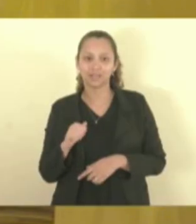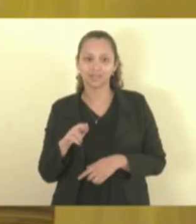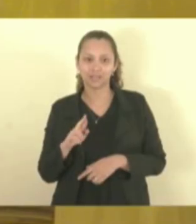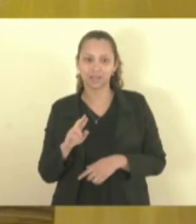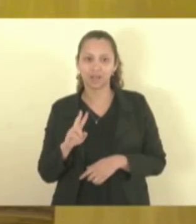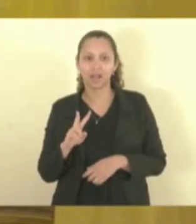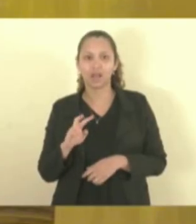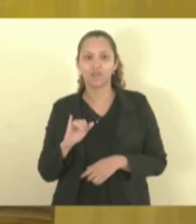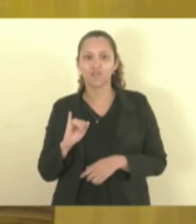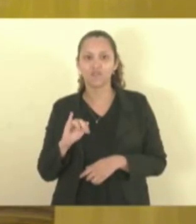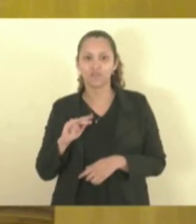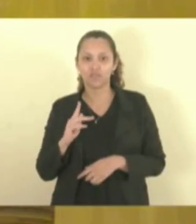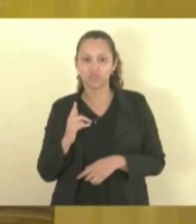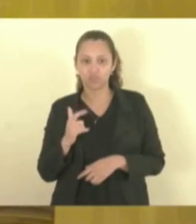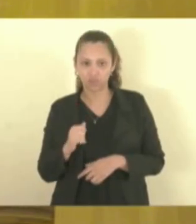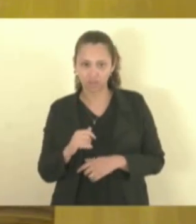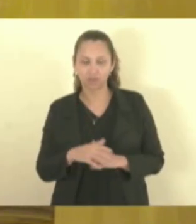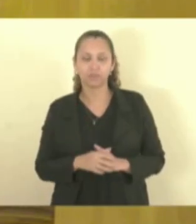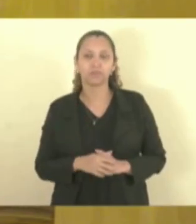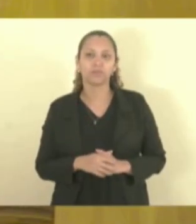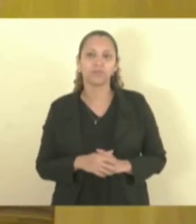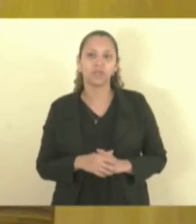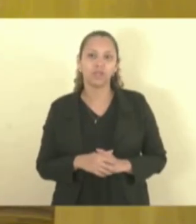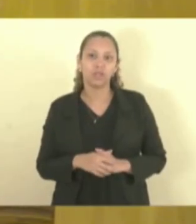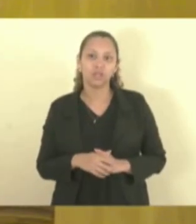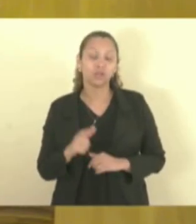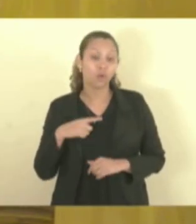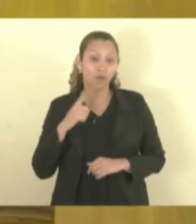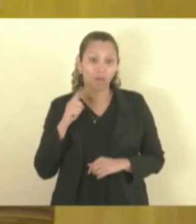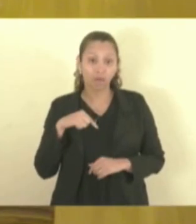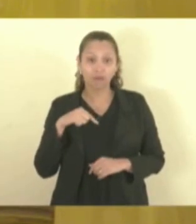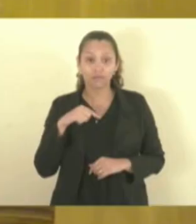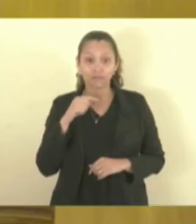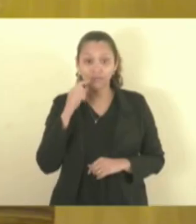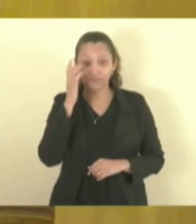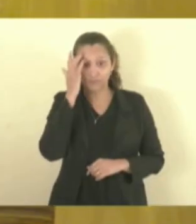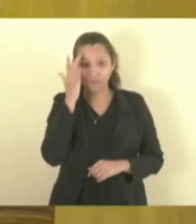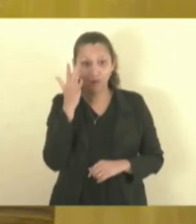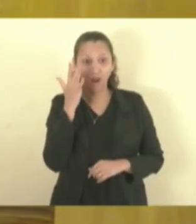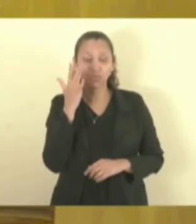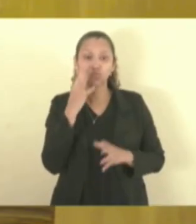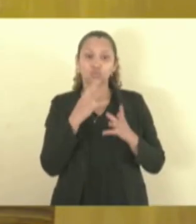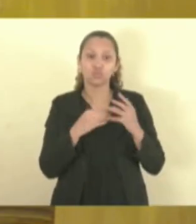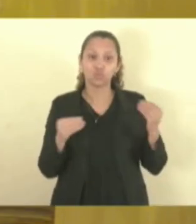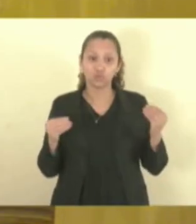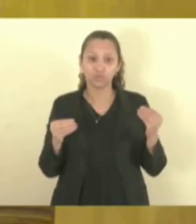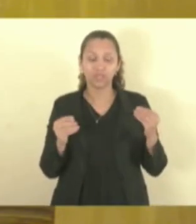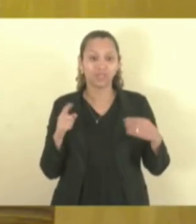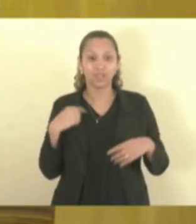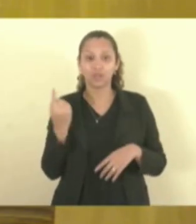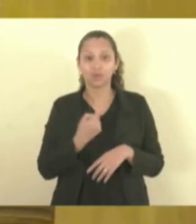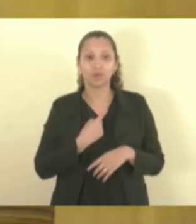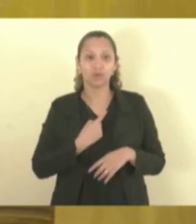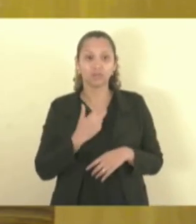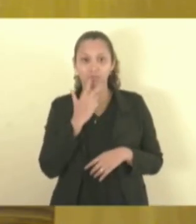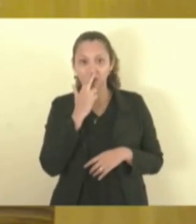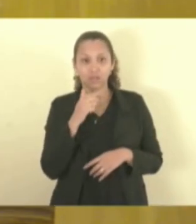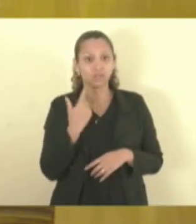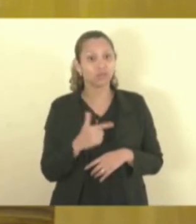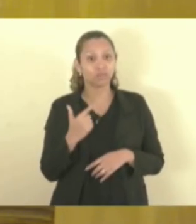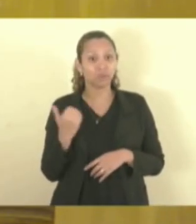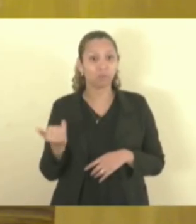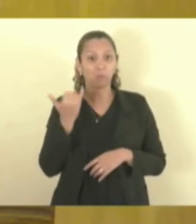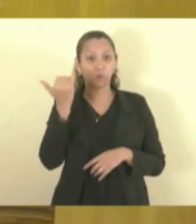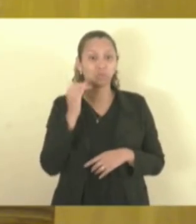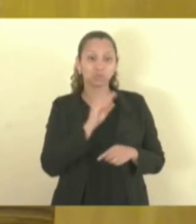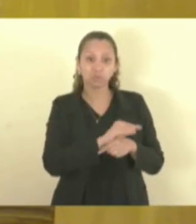muito vulneráveis e extremamente frágeis, né? E a gente não tem dado a devida importância a esses ecossistemas como